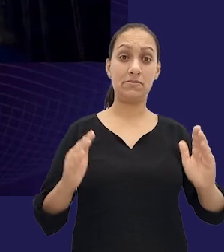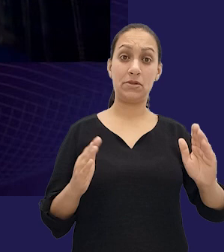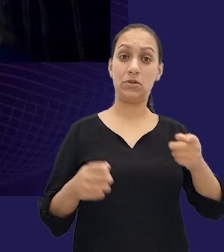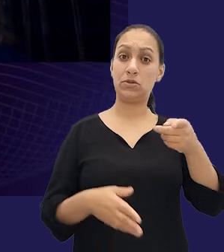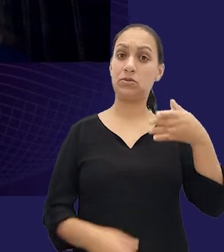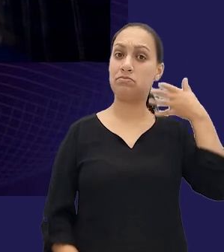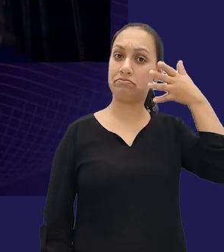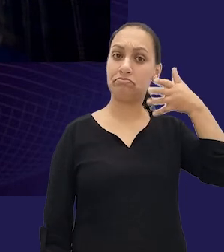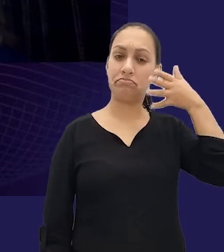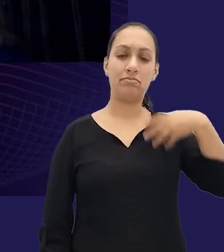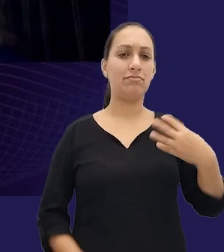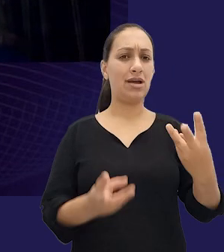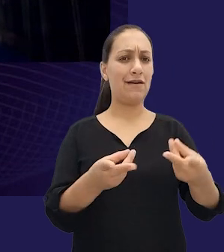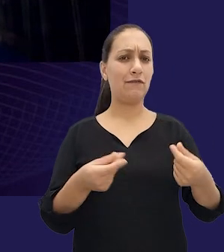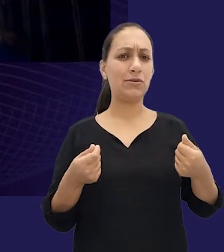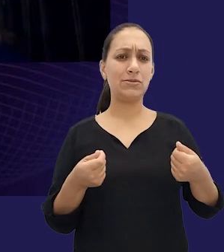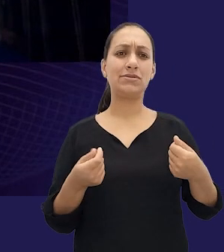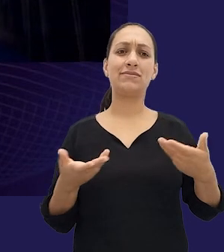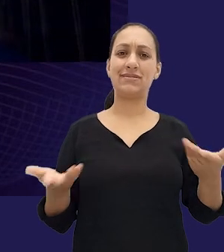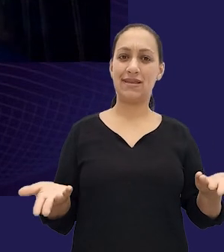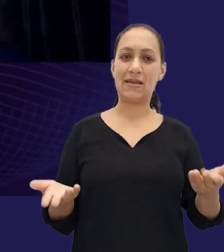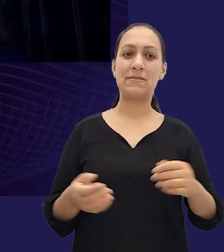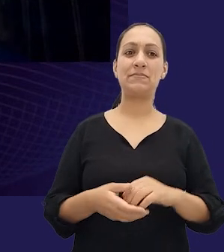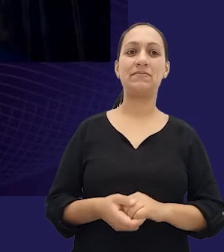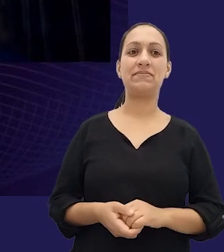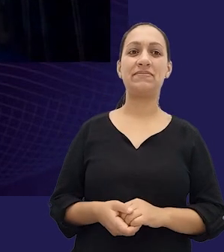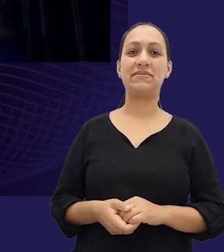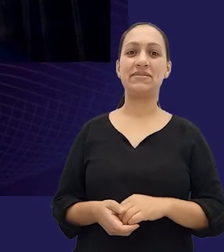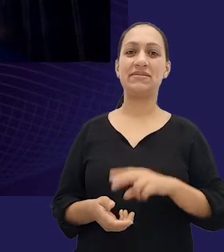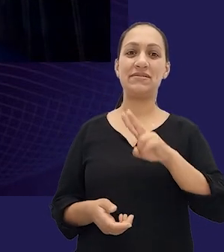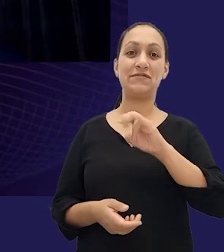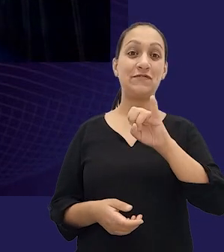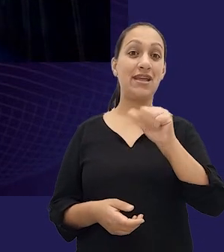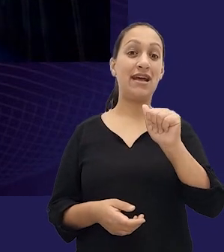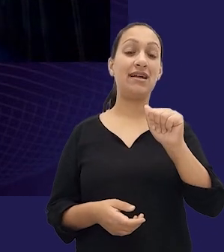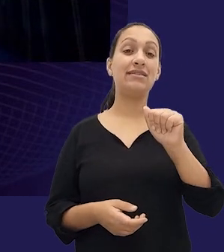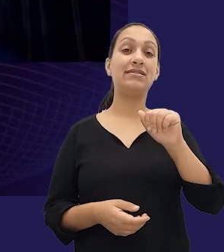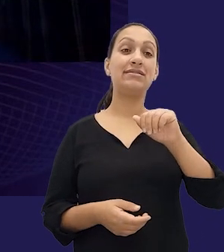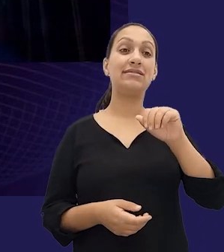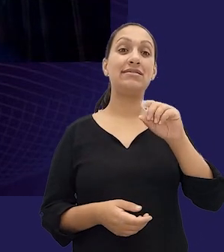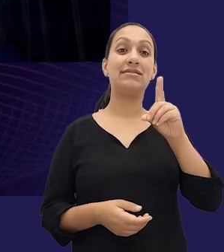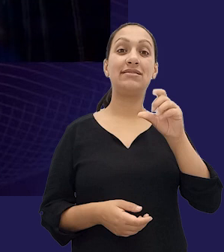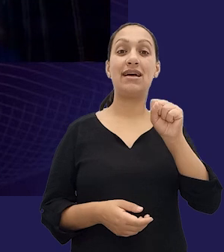aqui, maravilhoso, adorei o Via das Dúvidas, o Via das Dúvidas ali foi